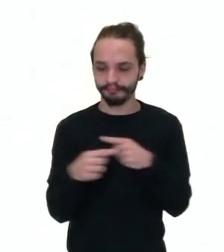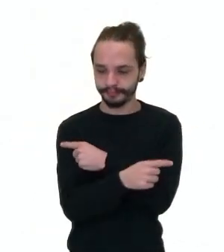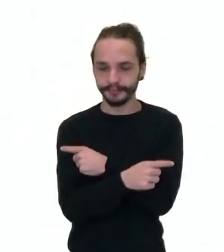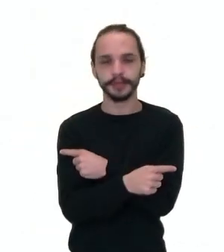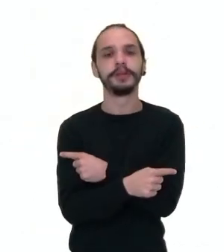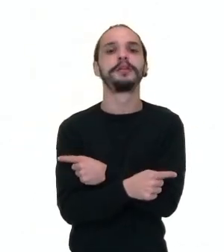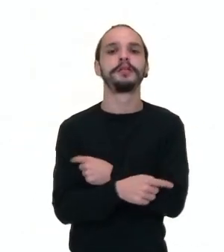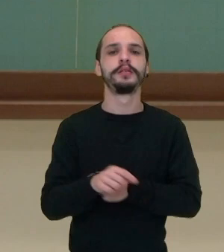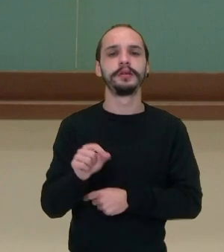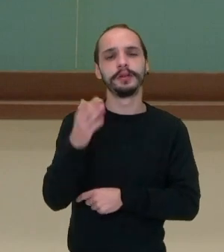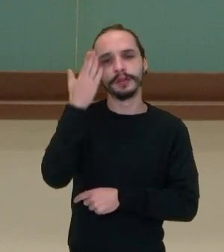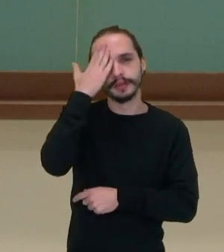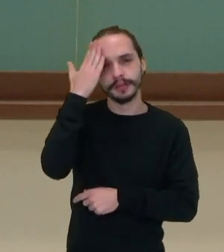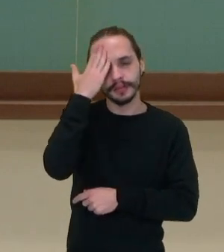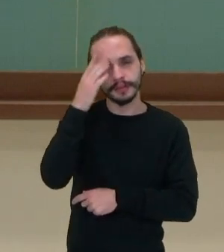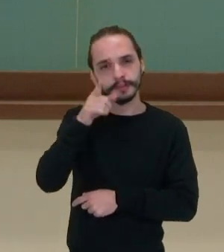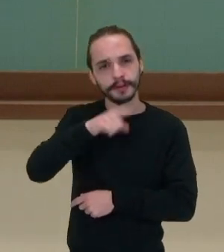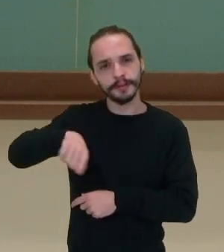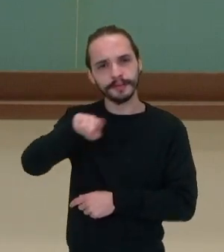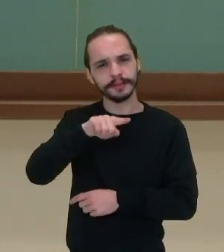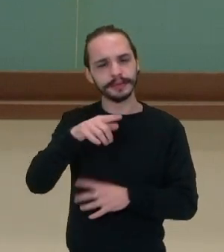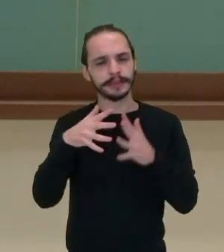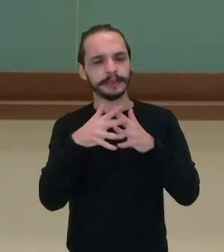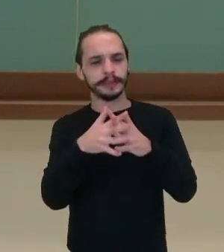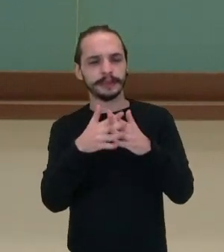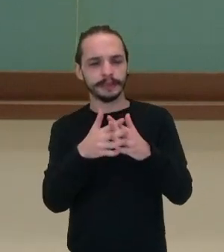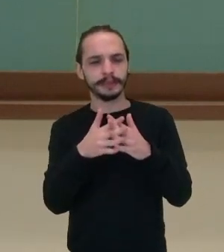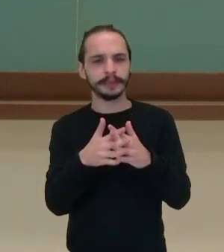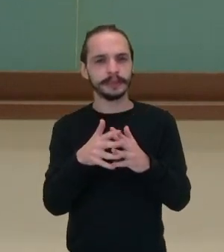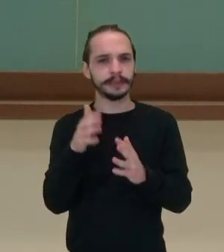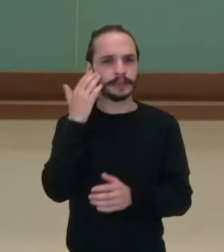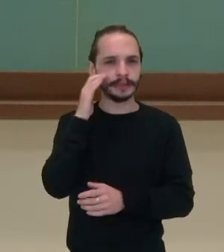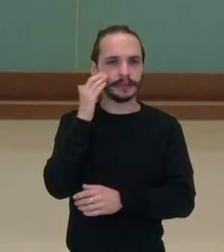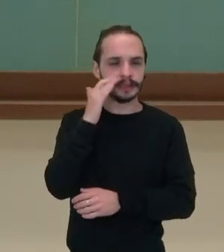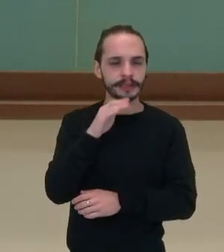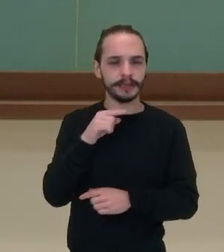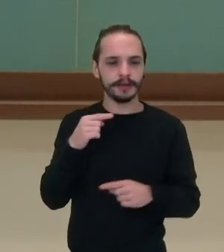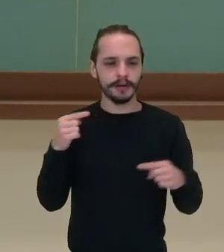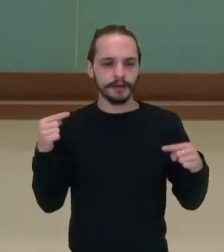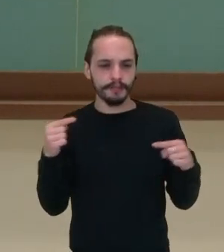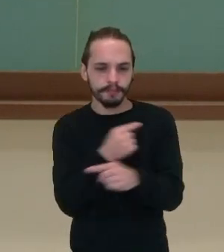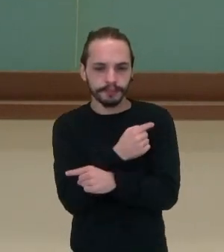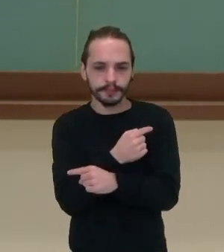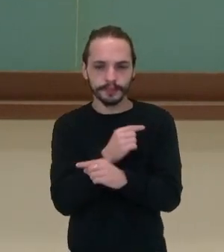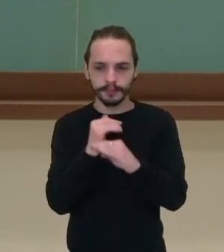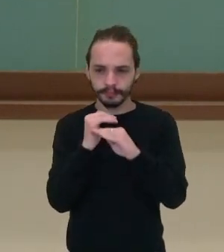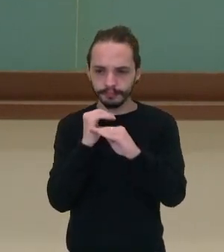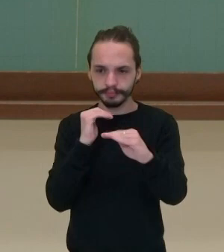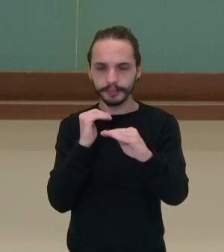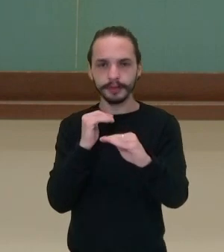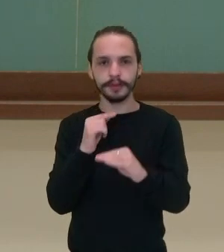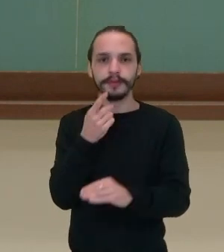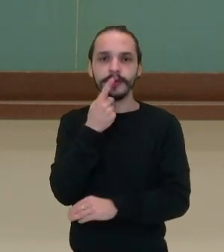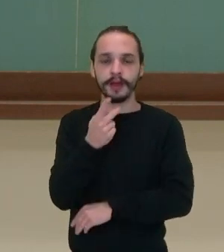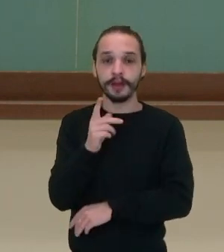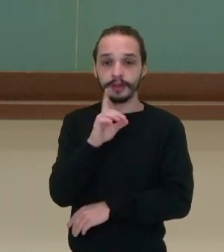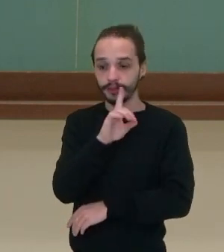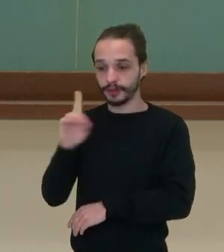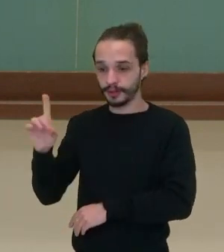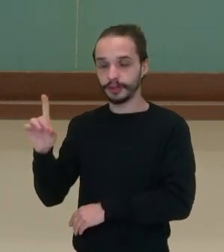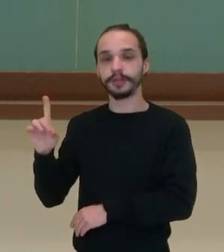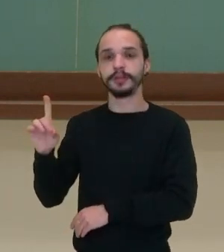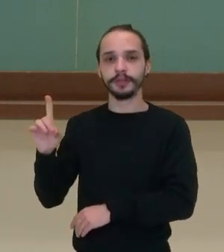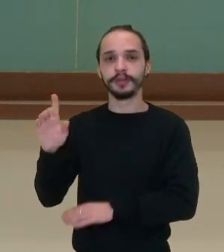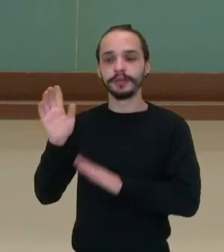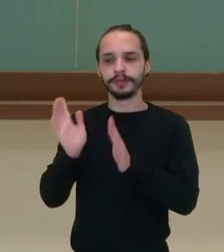Eu sei que para vocês é muito complicado vocês entenderem a ideia de sentido e direção, porque quando você fala algo para a direita, você